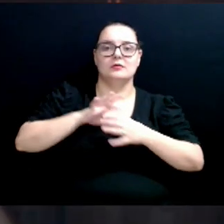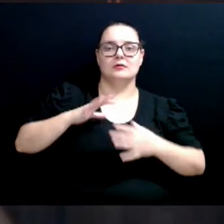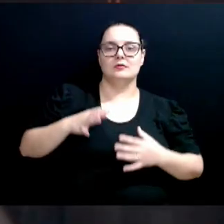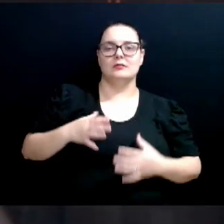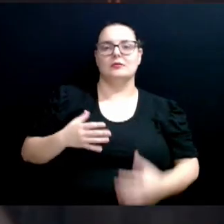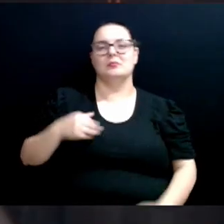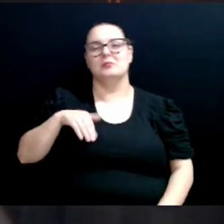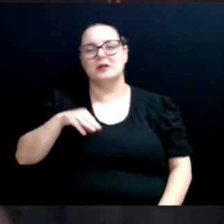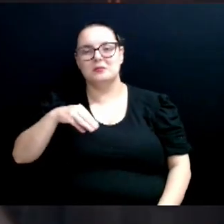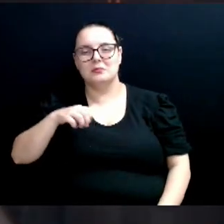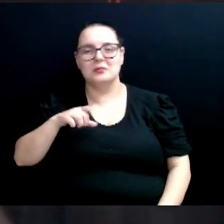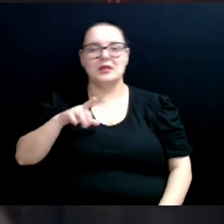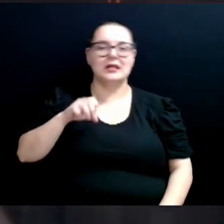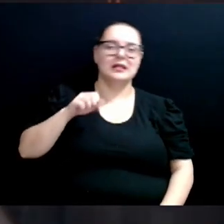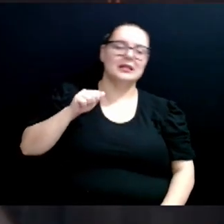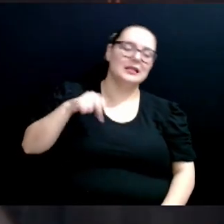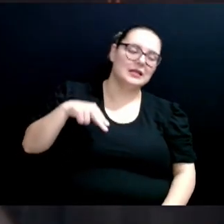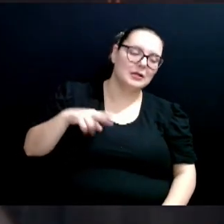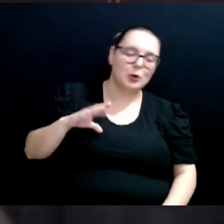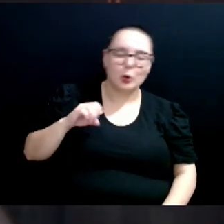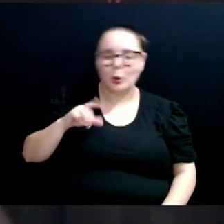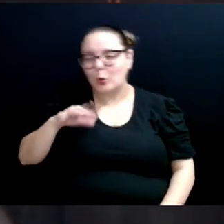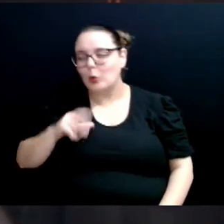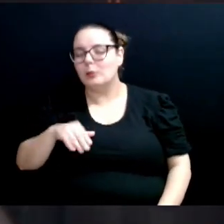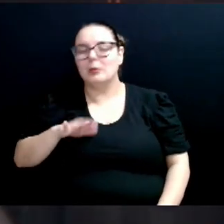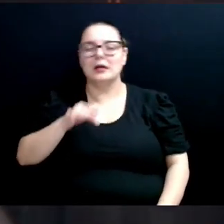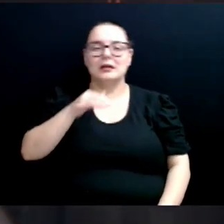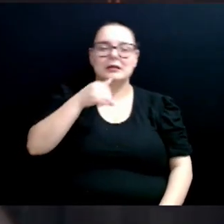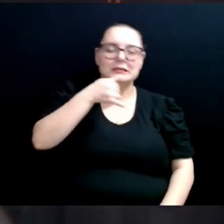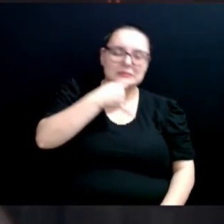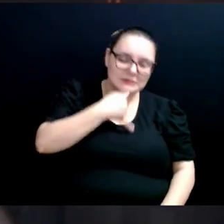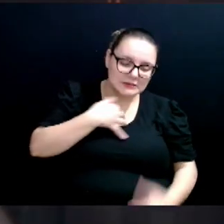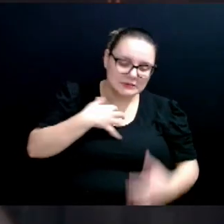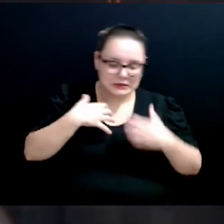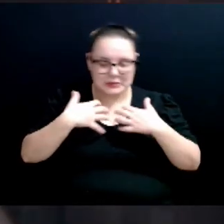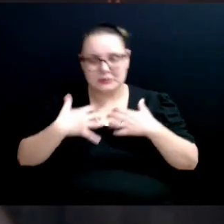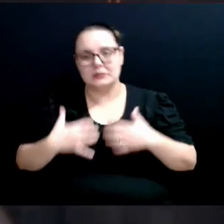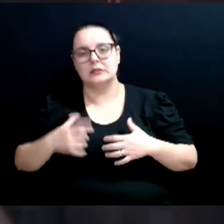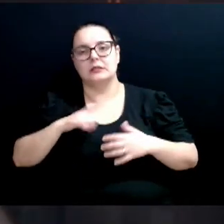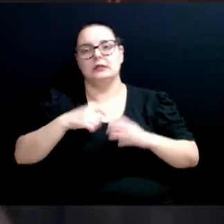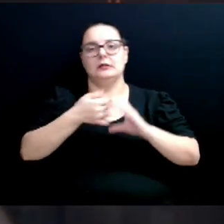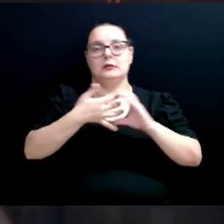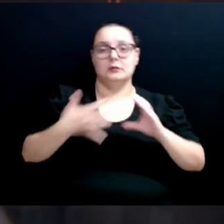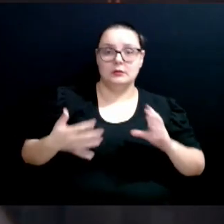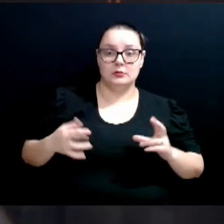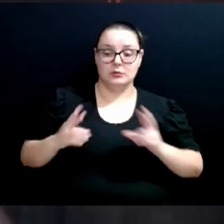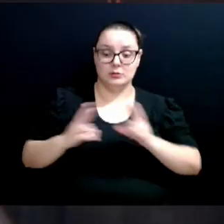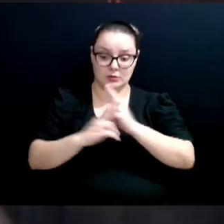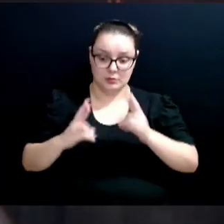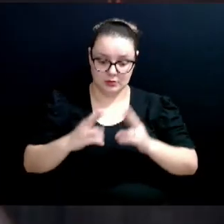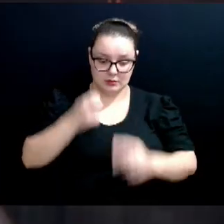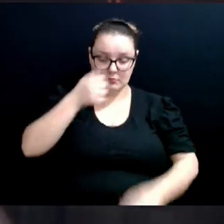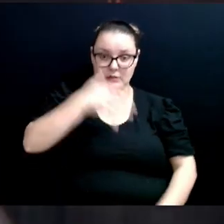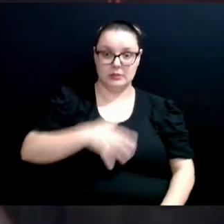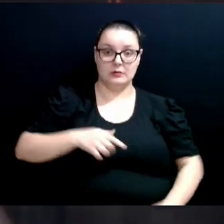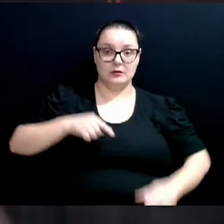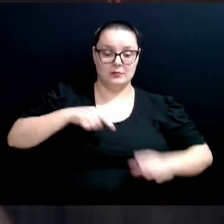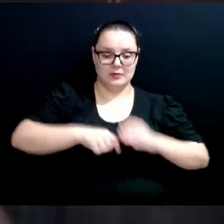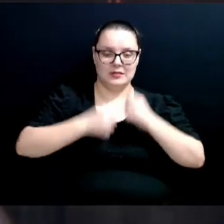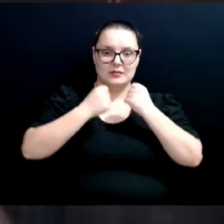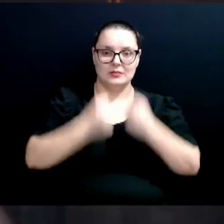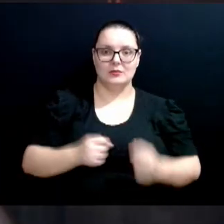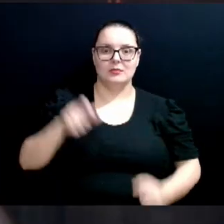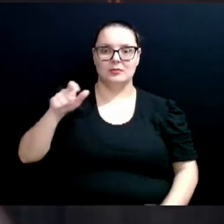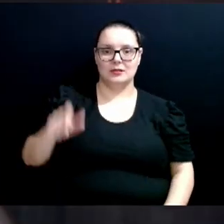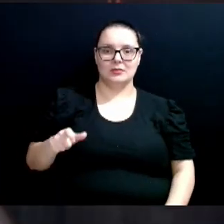mais triste. E aí, quando existe uma configuração de um relacionamento abusivo, isso vai ficando mais intenso, porque o outro vai se sentindo muito